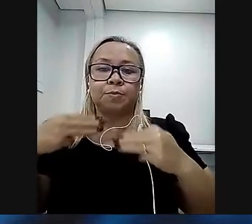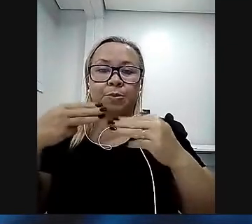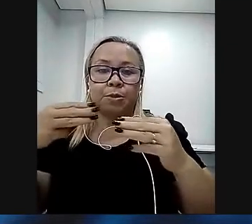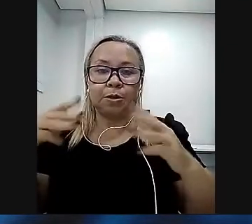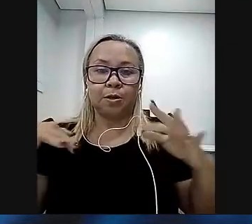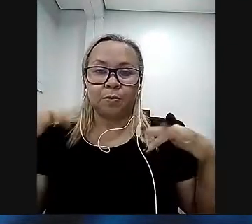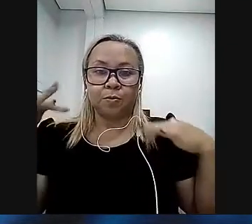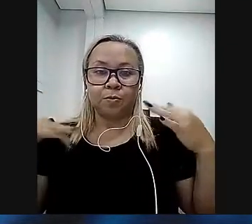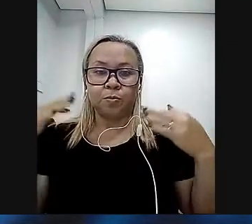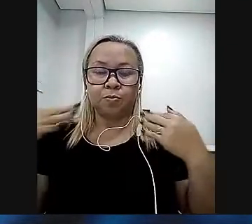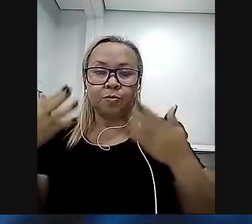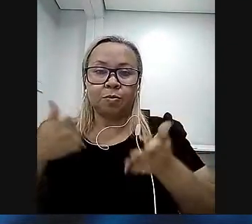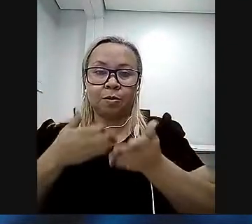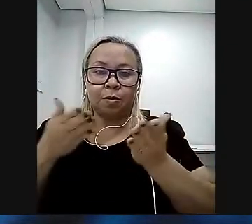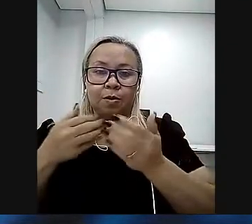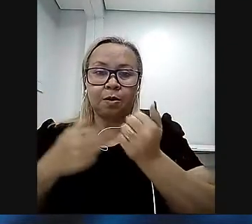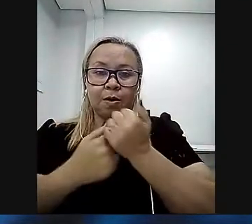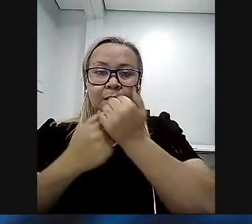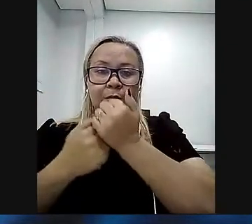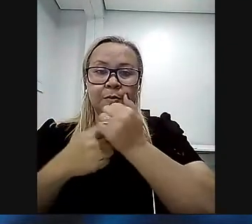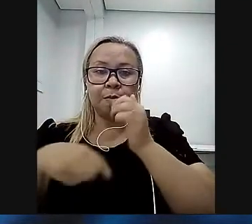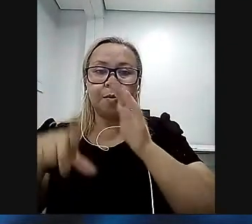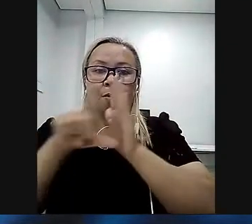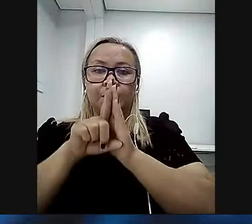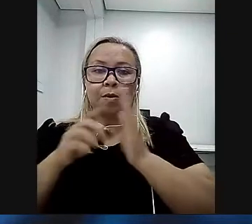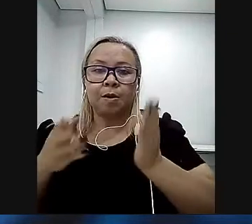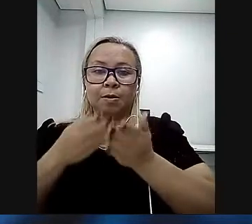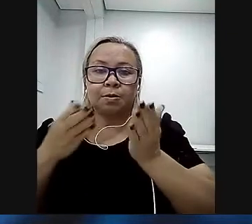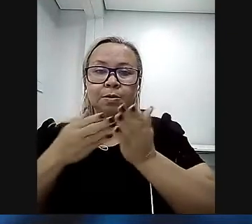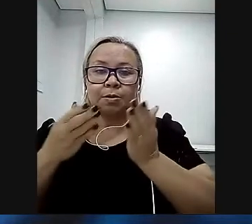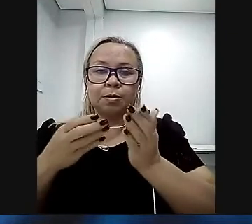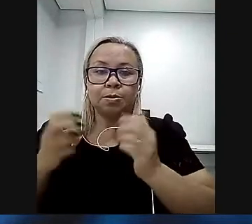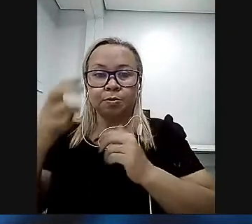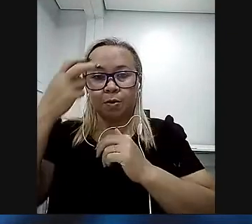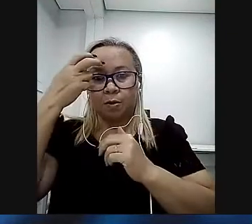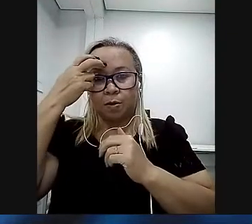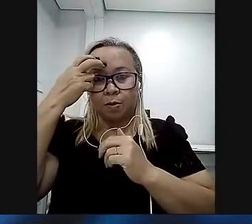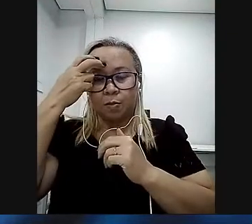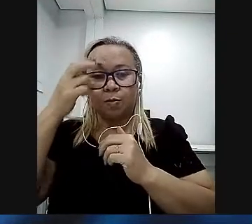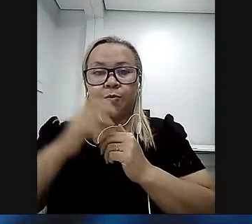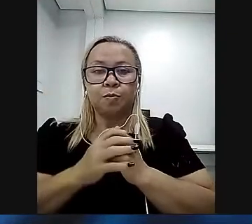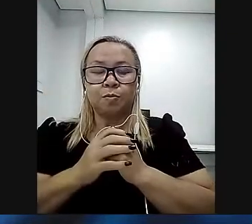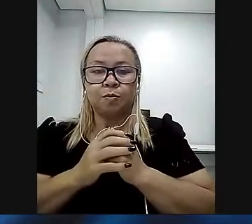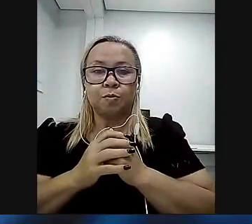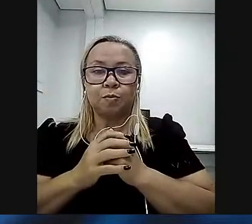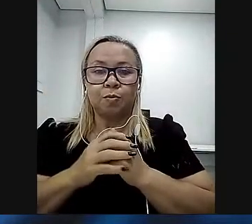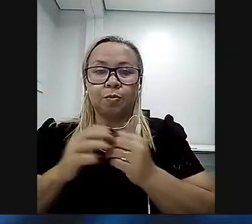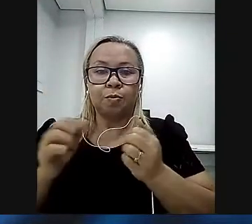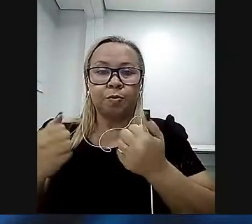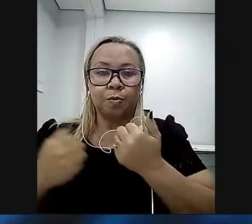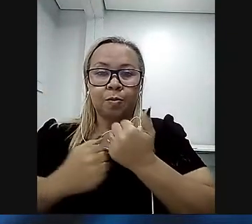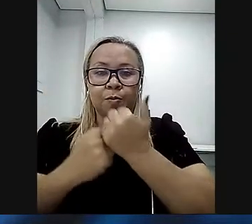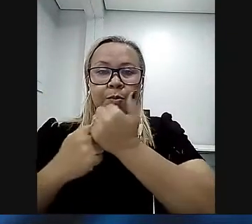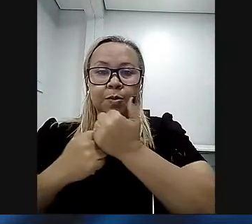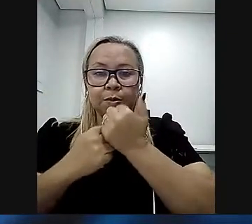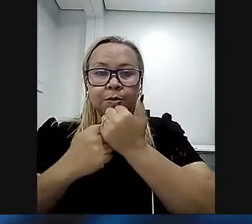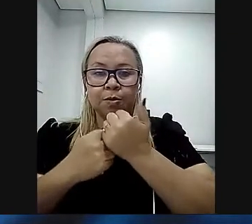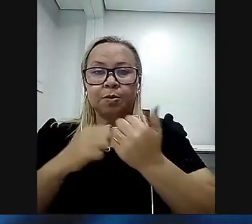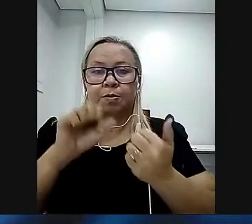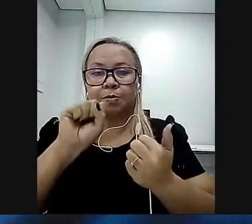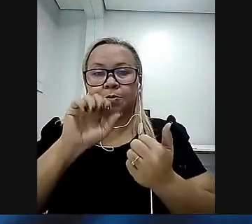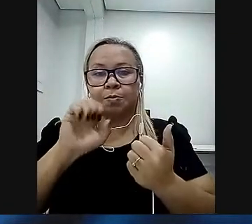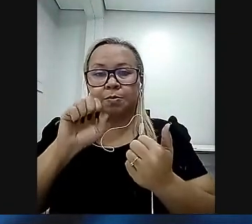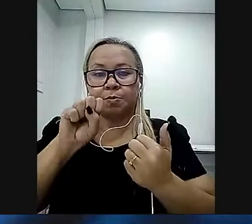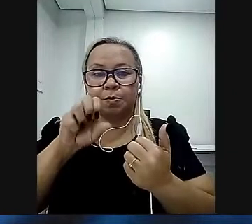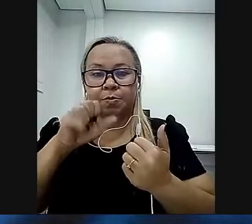Lei de Incentivo à Cultura. Patrocínio SEIB, SESI e BECS é uma realização da Artitude Produções, com